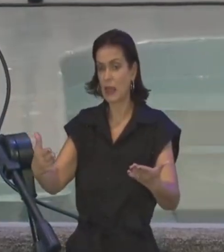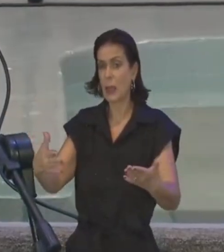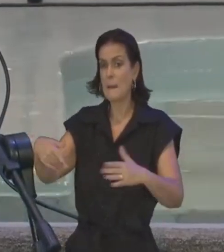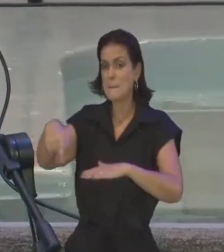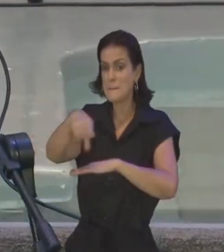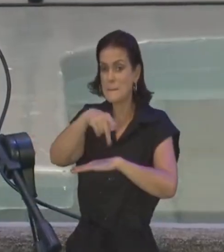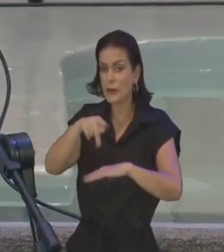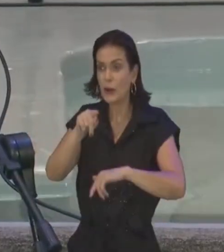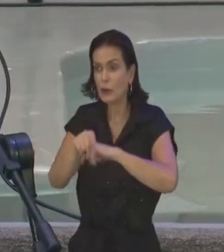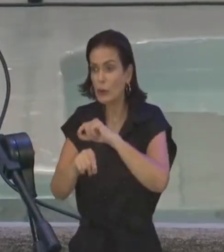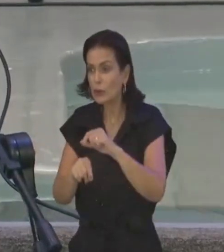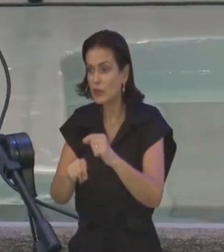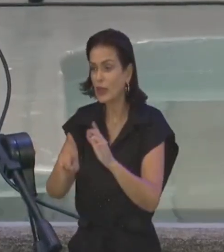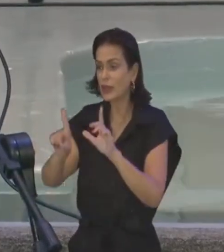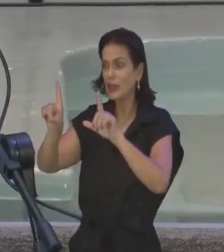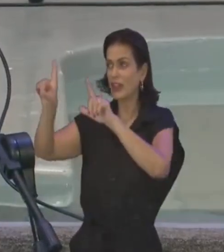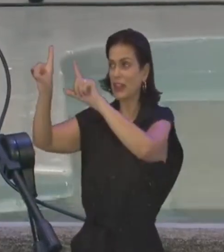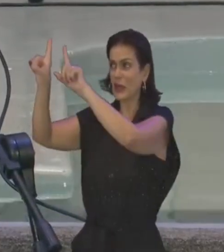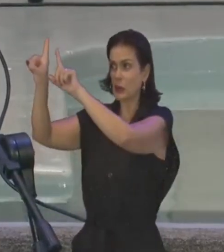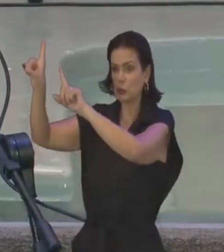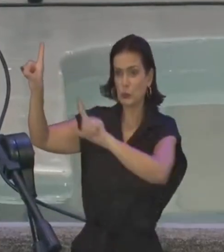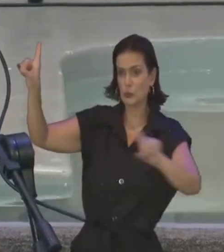que estava distante de Deus.